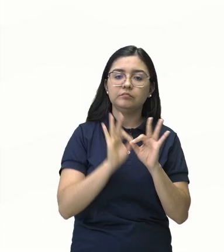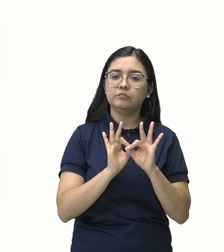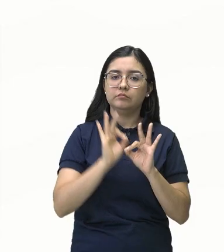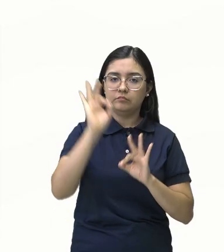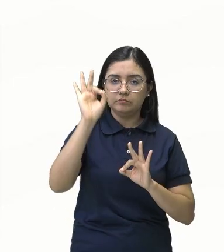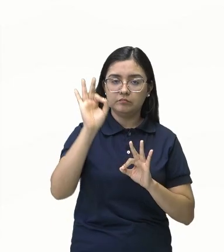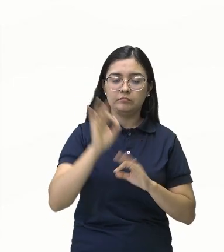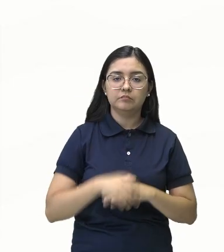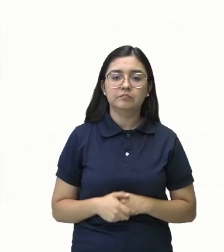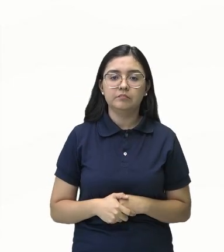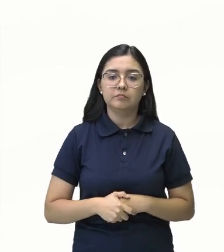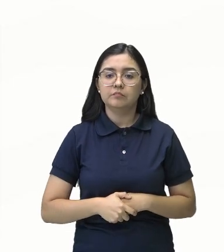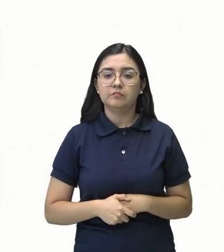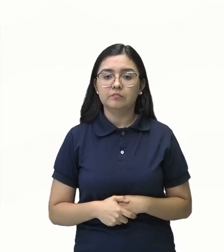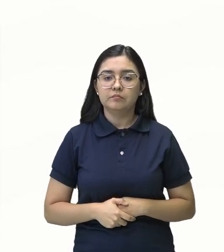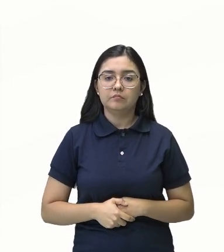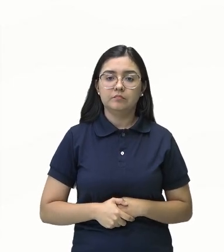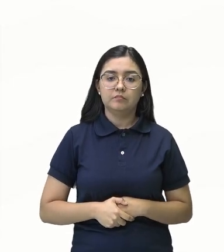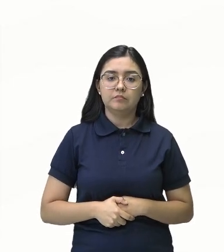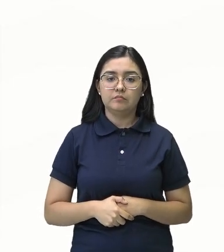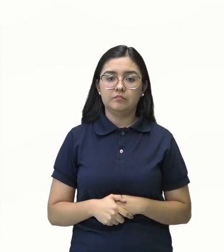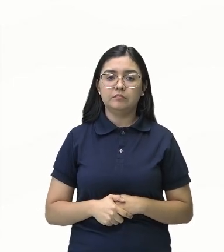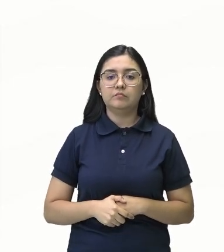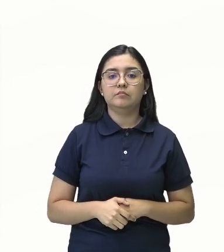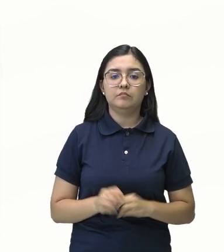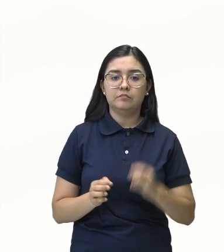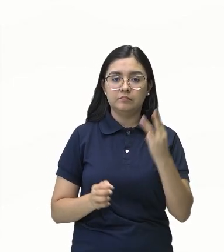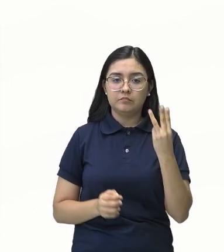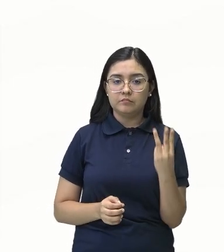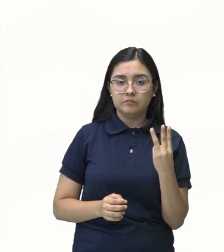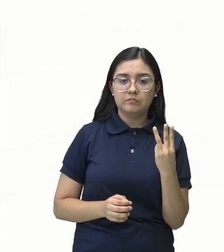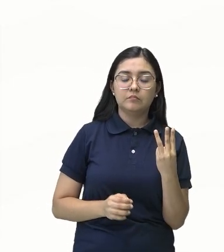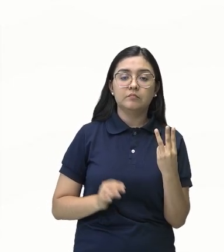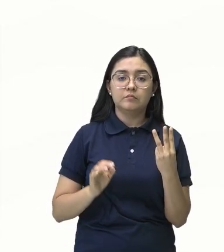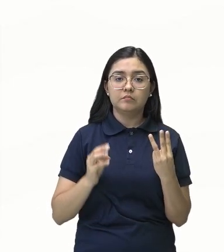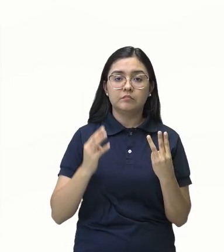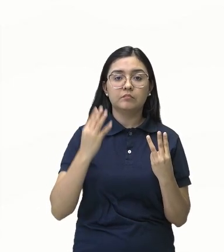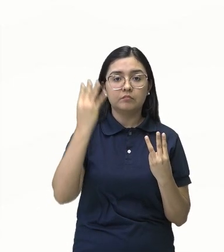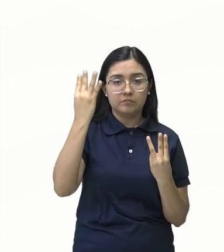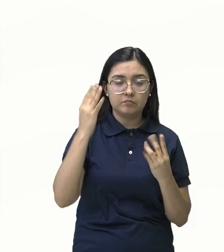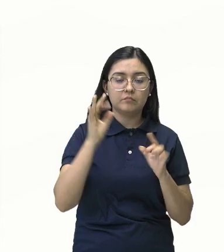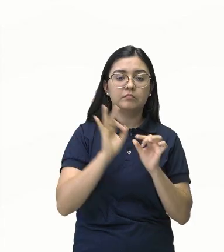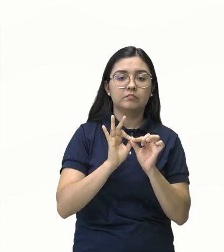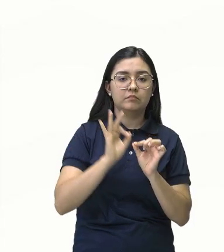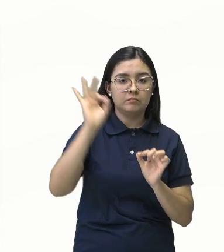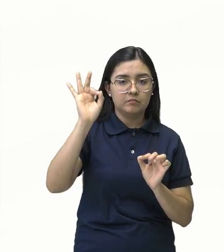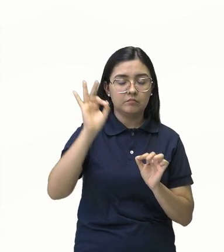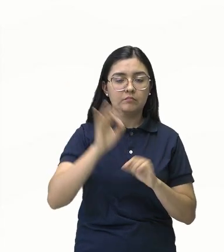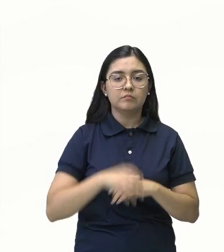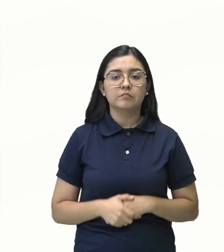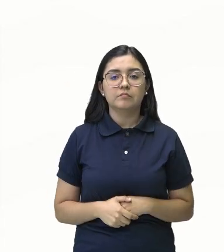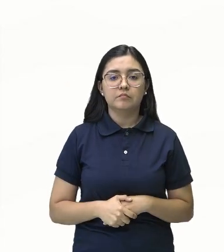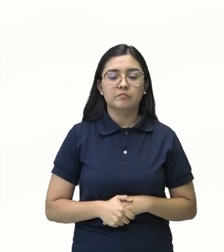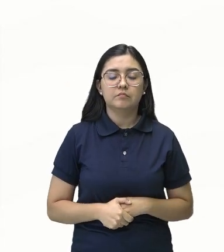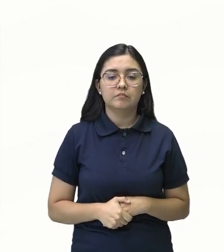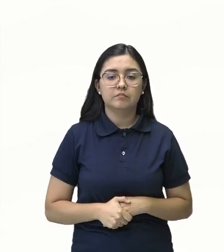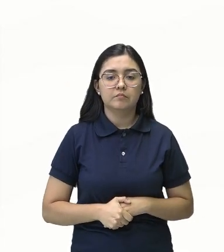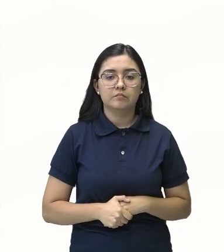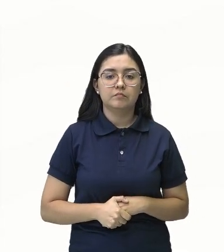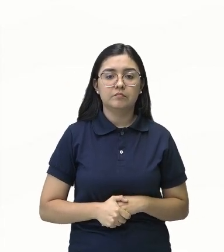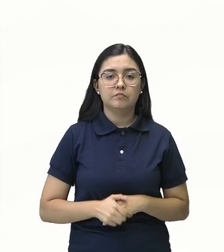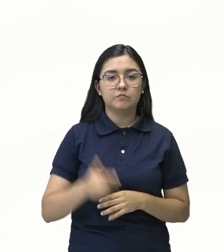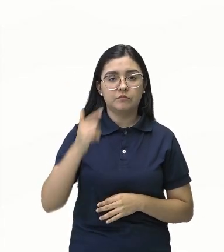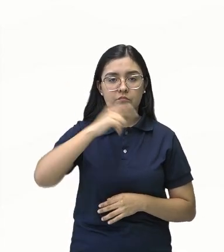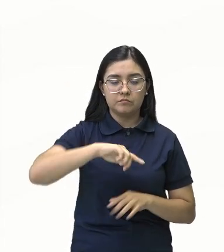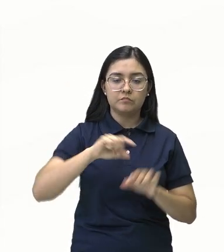subiu, tá? E da categoria 3 para a categoria 4, também houve outra evolução, o gráfico